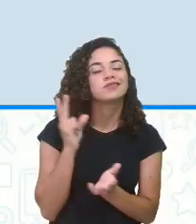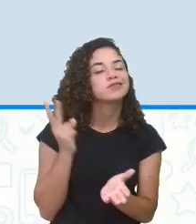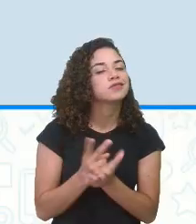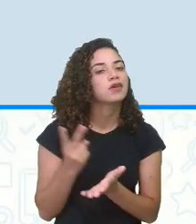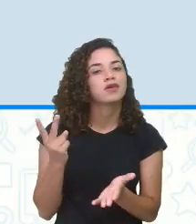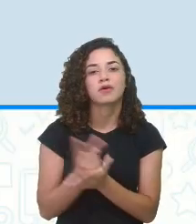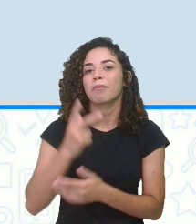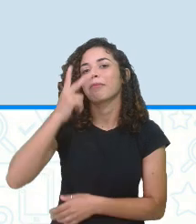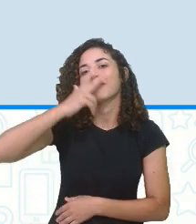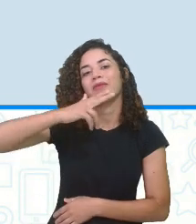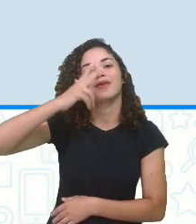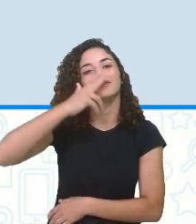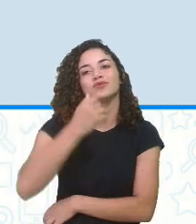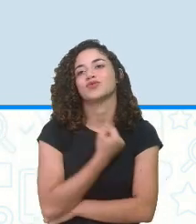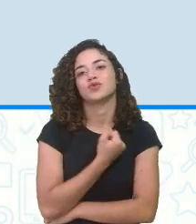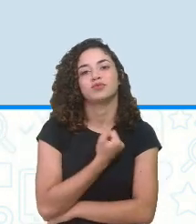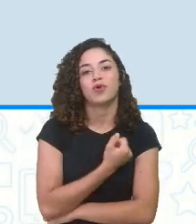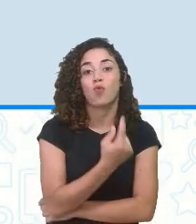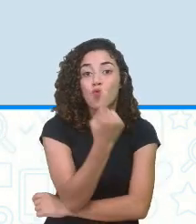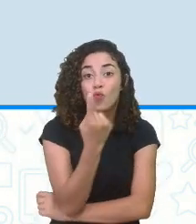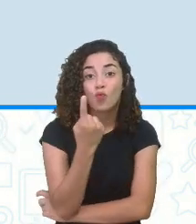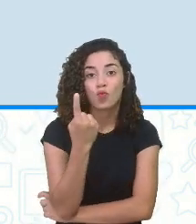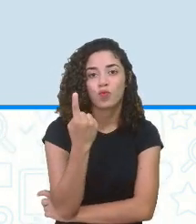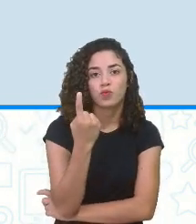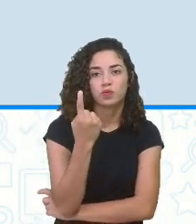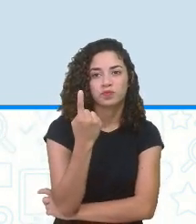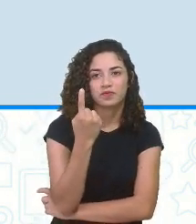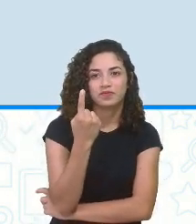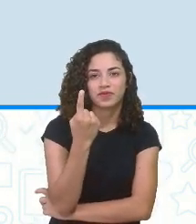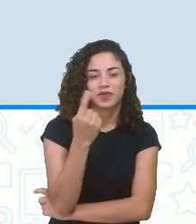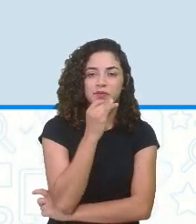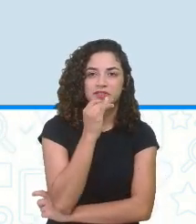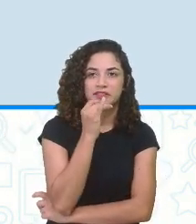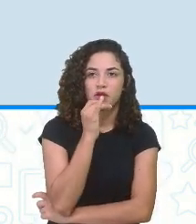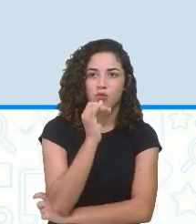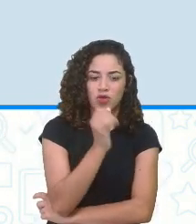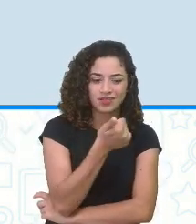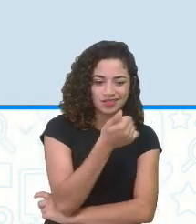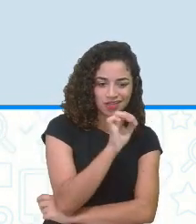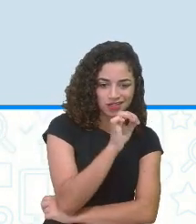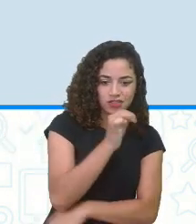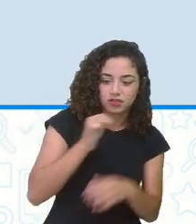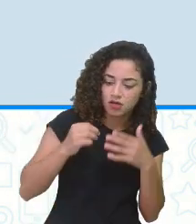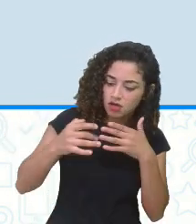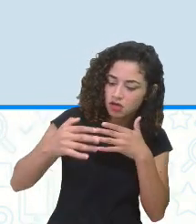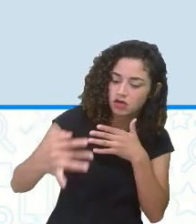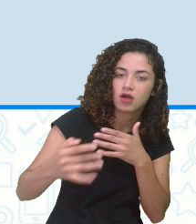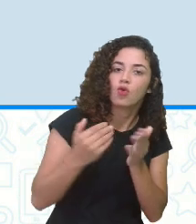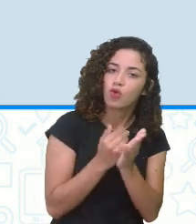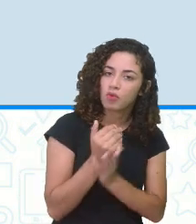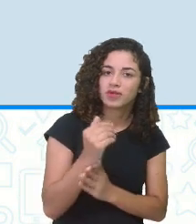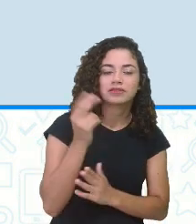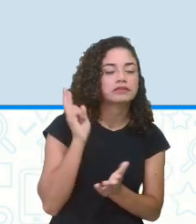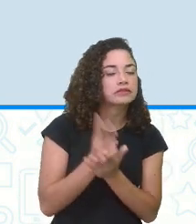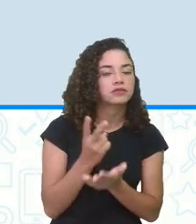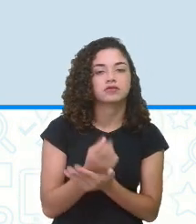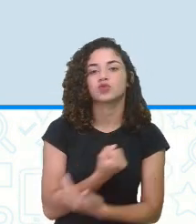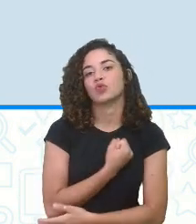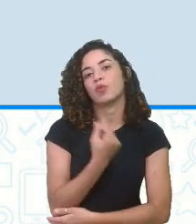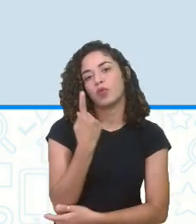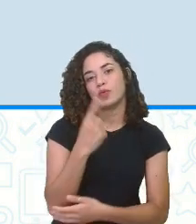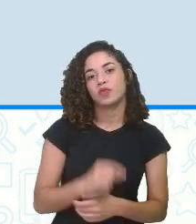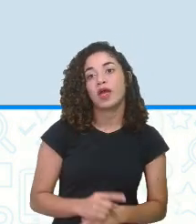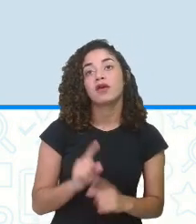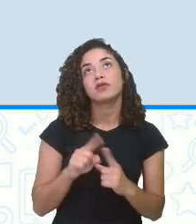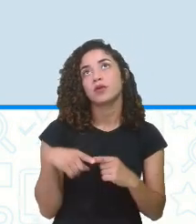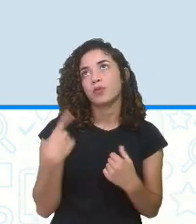o mesmo número da dezena aqui. Por exemplo, essa é a família do número 10, ele começa com o número 1 na frente, né, a dezena. Se